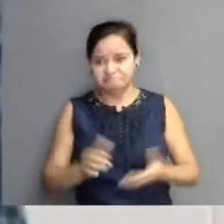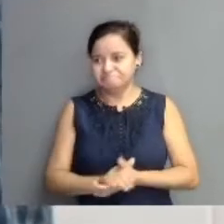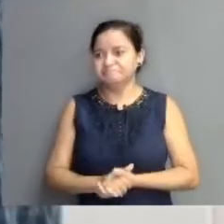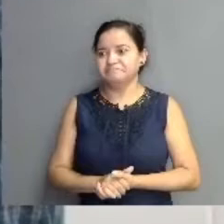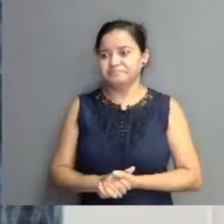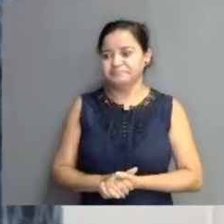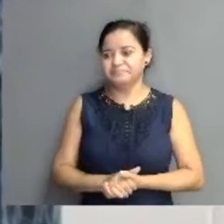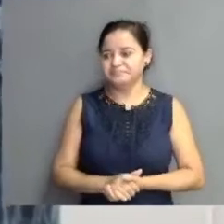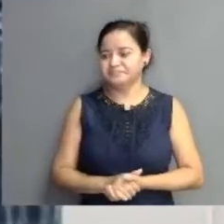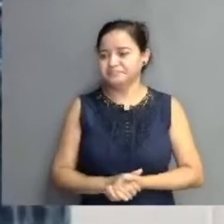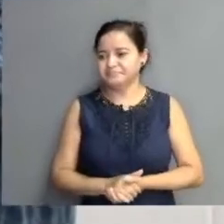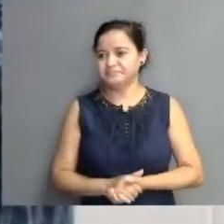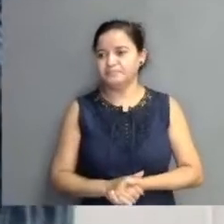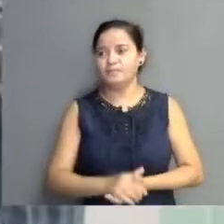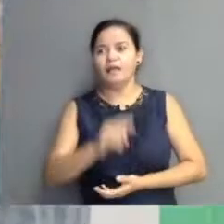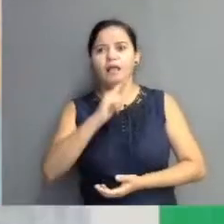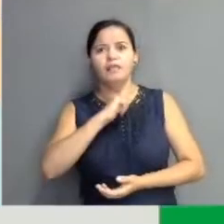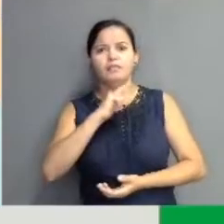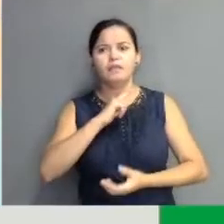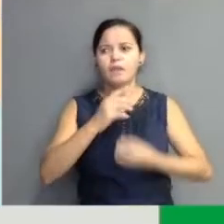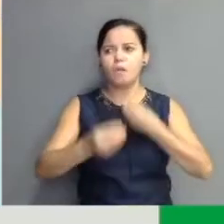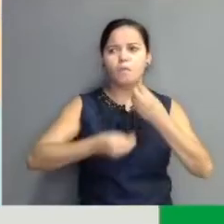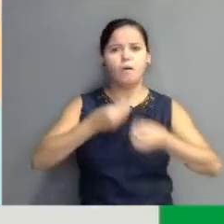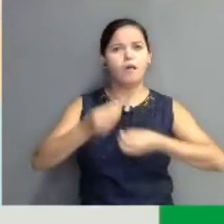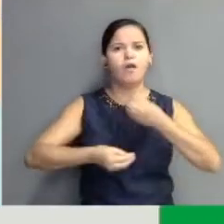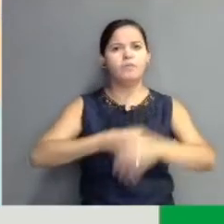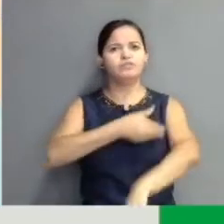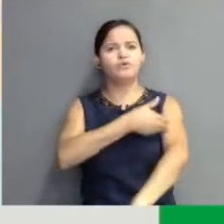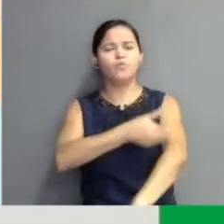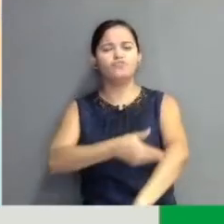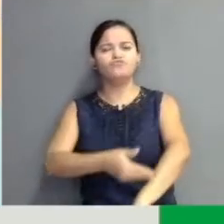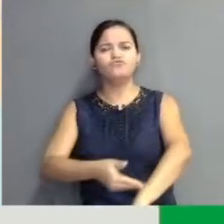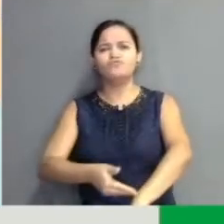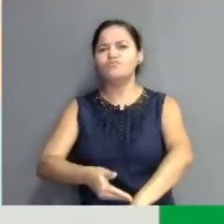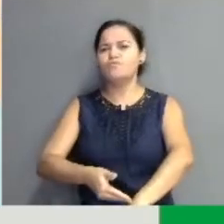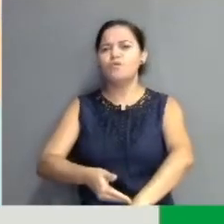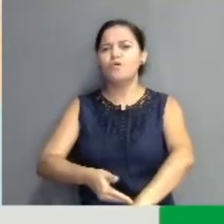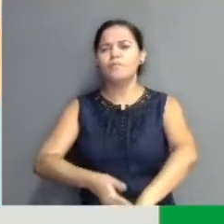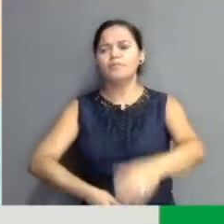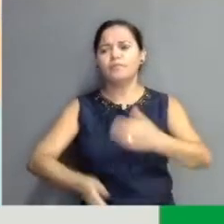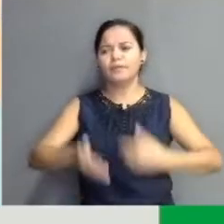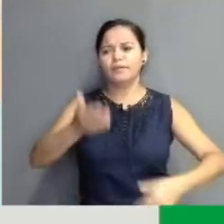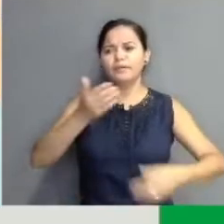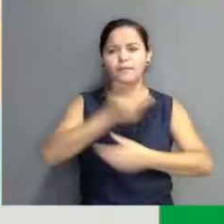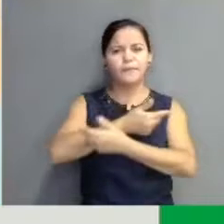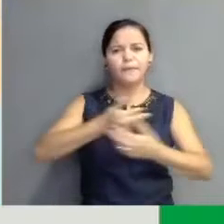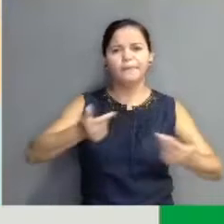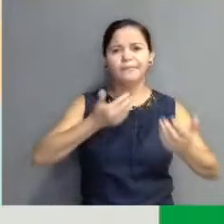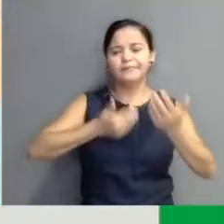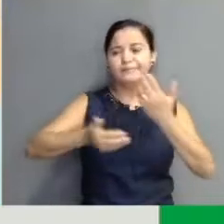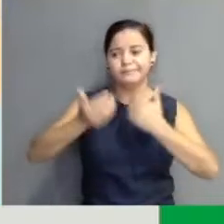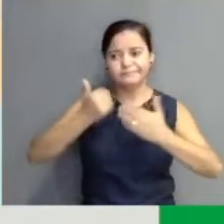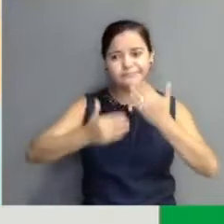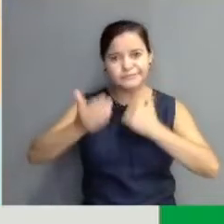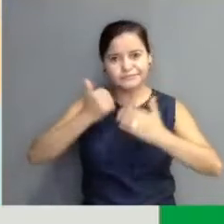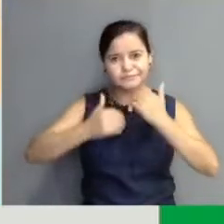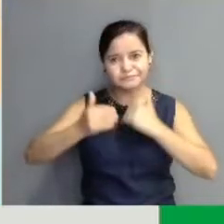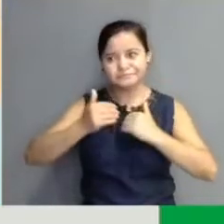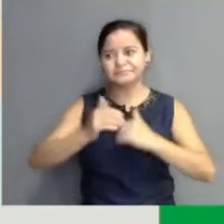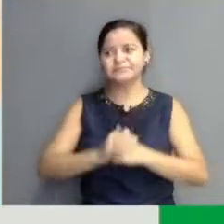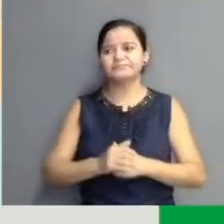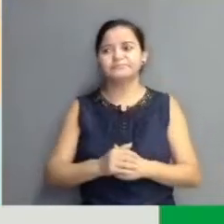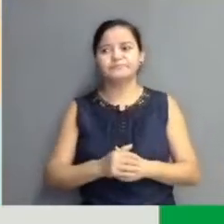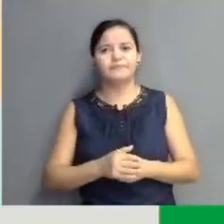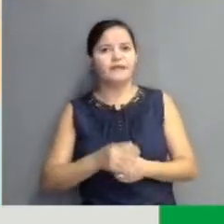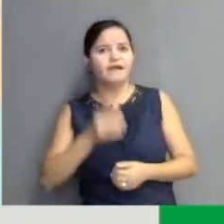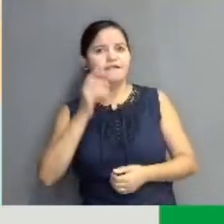aí, tem a ver com isso aqui, gente, os nossos hábitos de consumo. Infelizmente, a gente tem uma sociedade que ela é pautada nessa